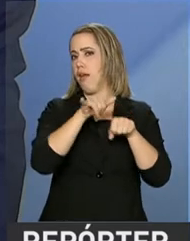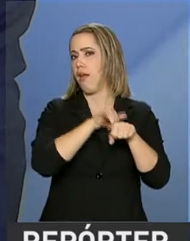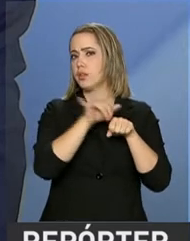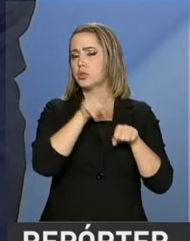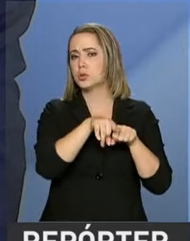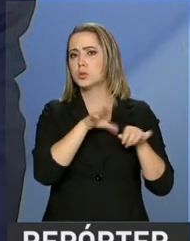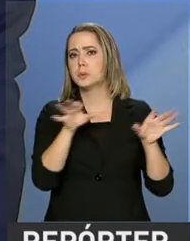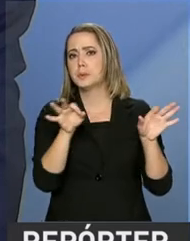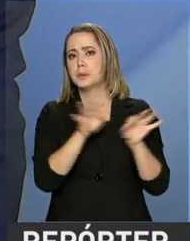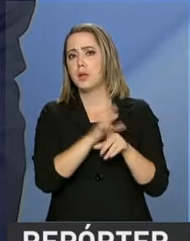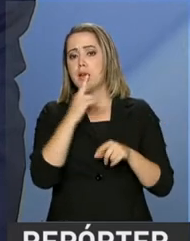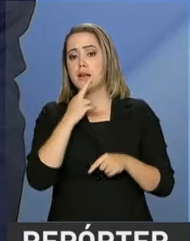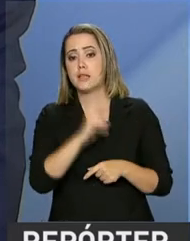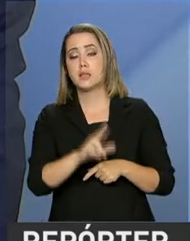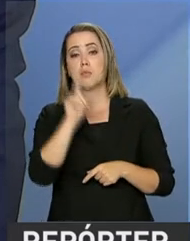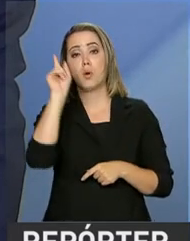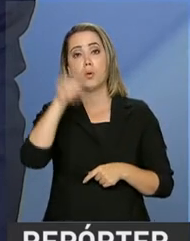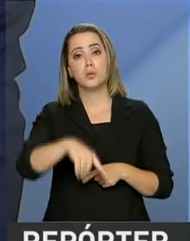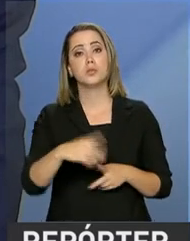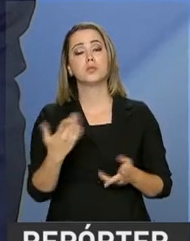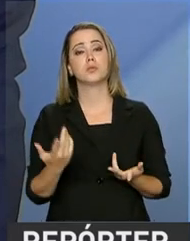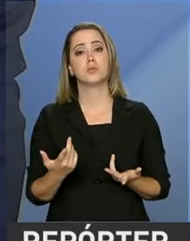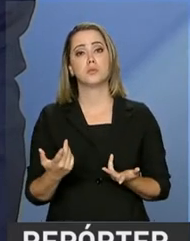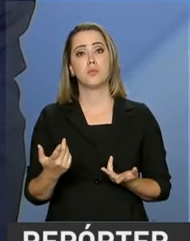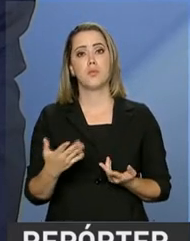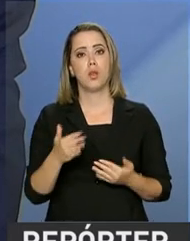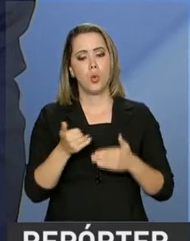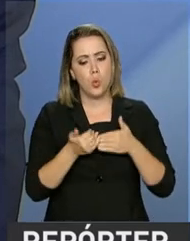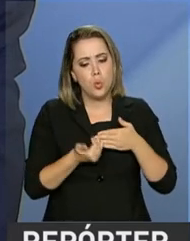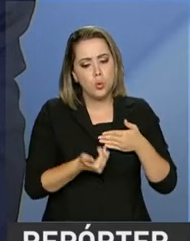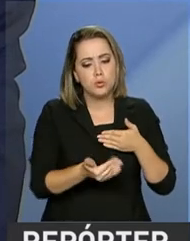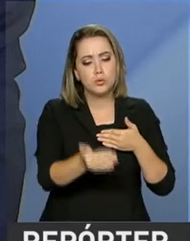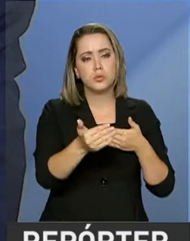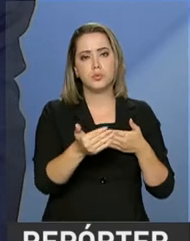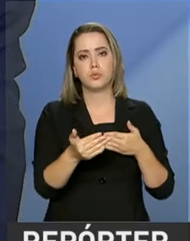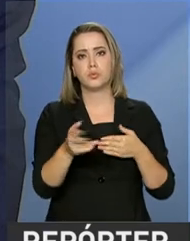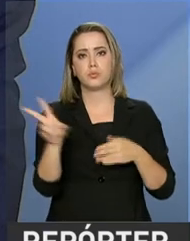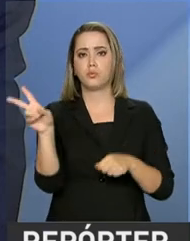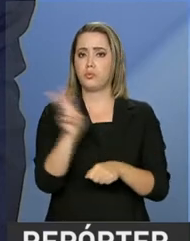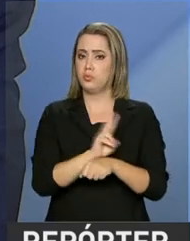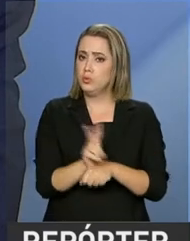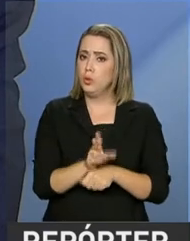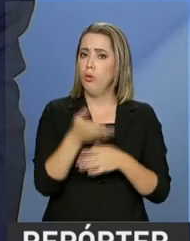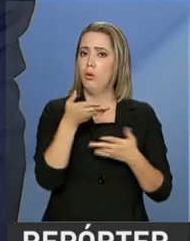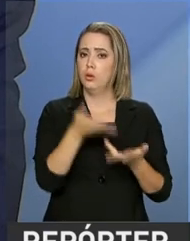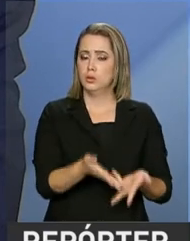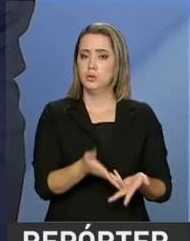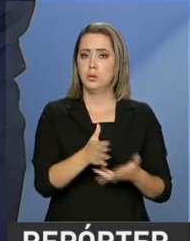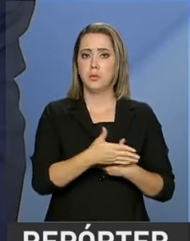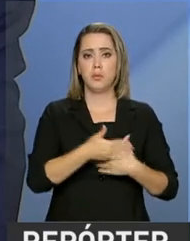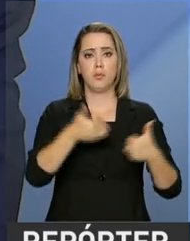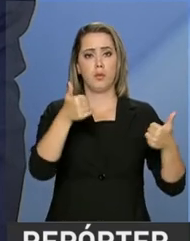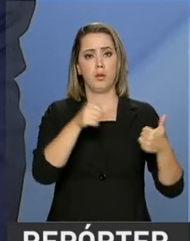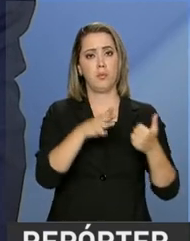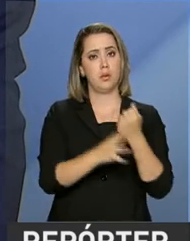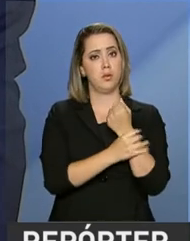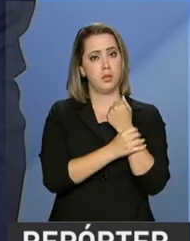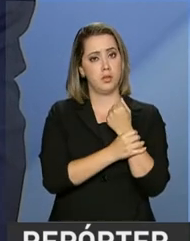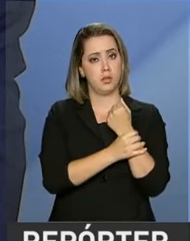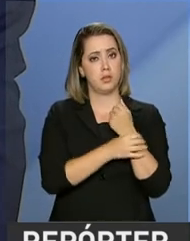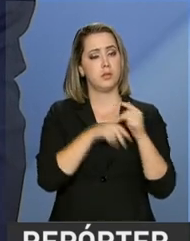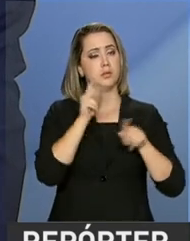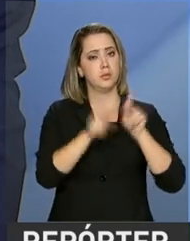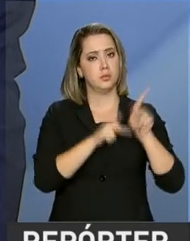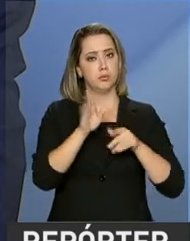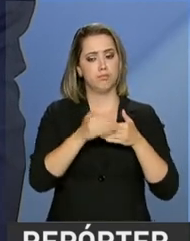como resultado uma permanência de uma melhoria na segurança pública ea